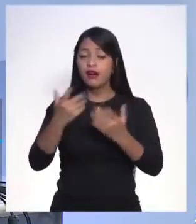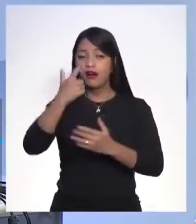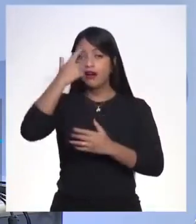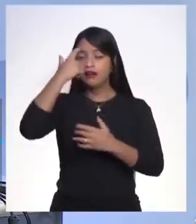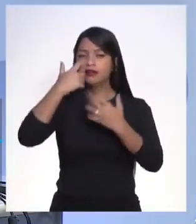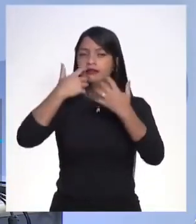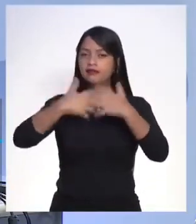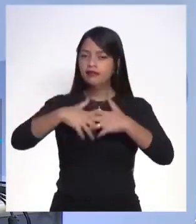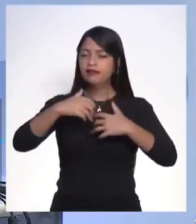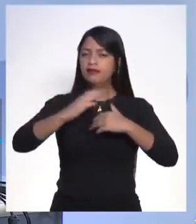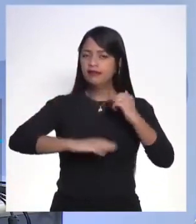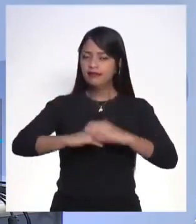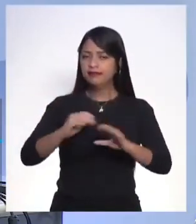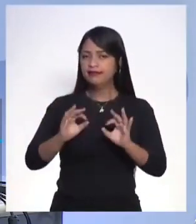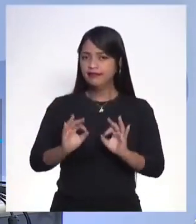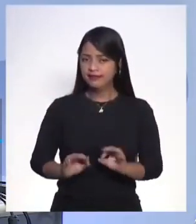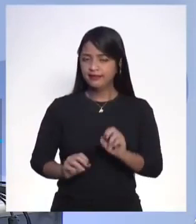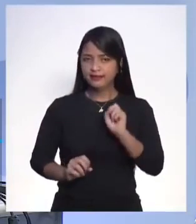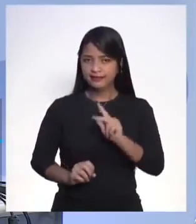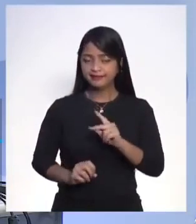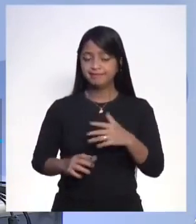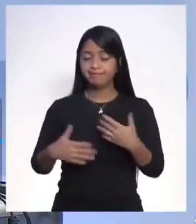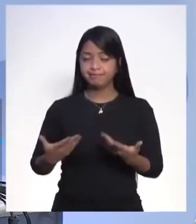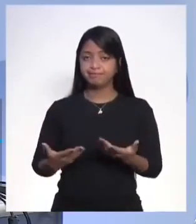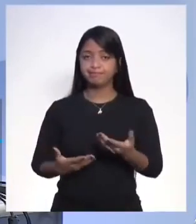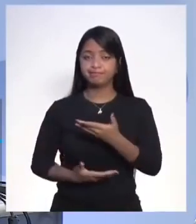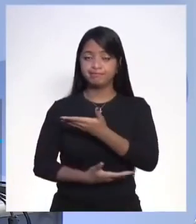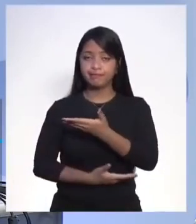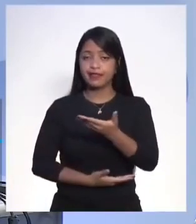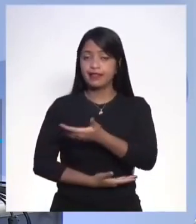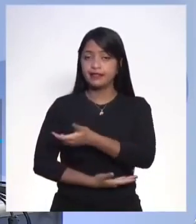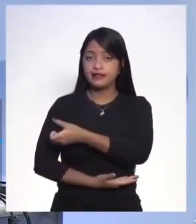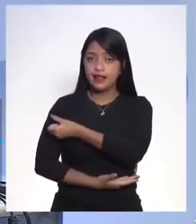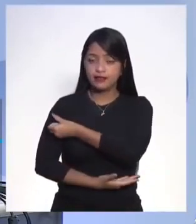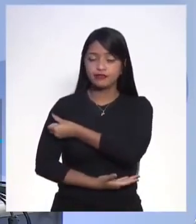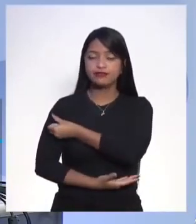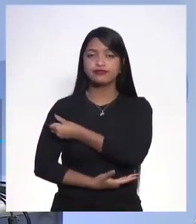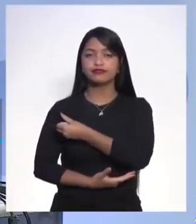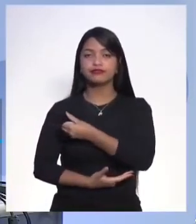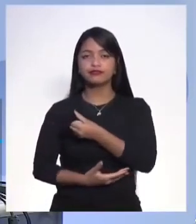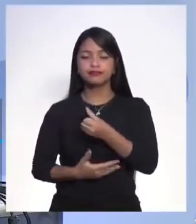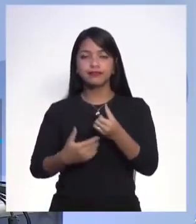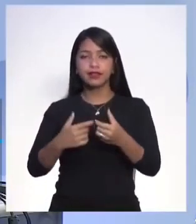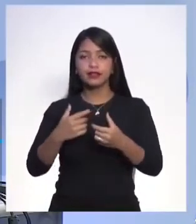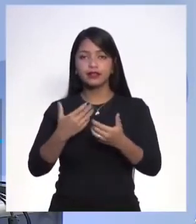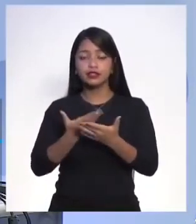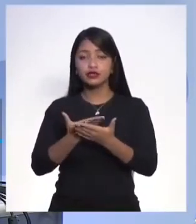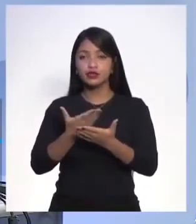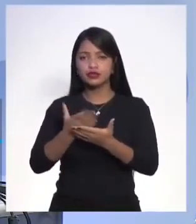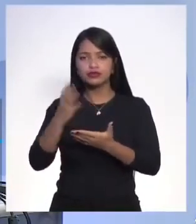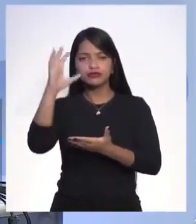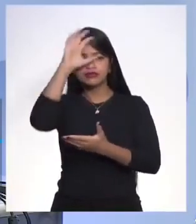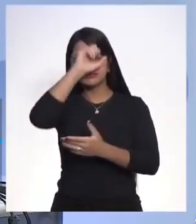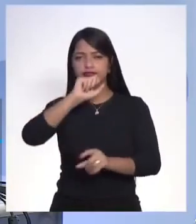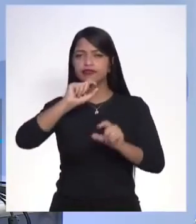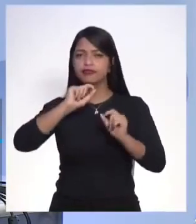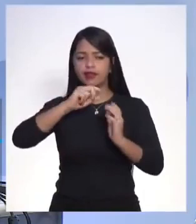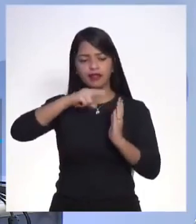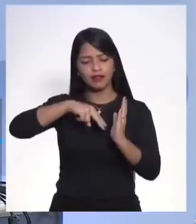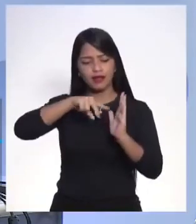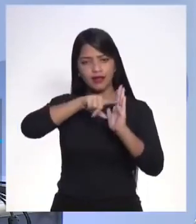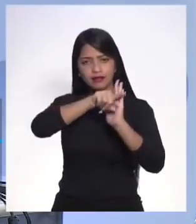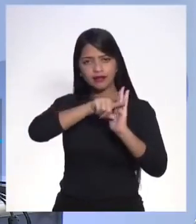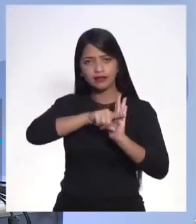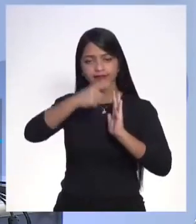vamos realizar uma leitura. E o 6º ano, a gente trabalha muito com interpretação e análise de texto, né? Uhum. E não mais como